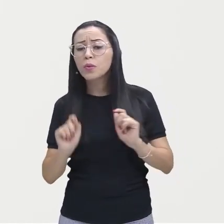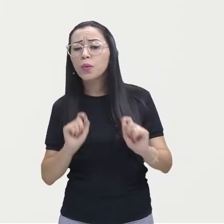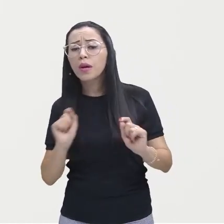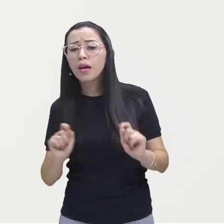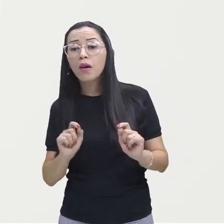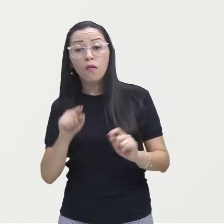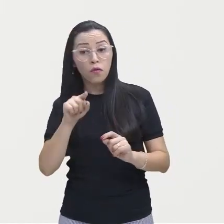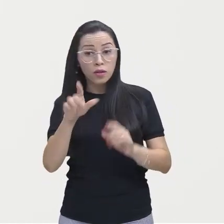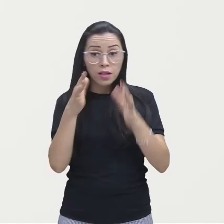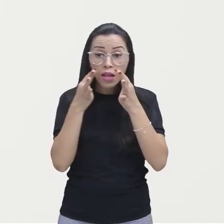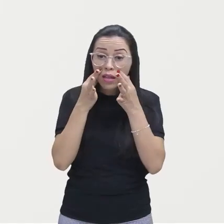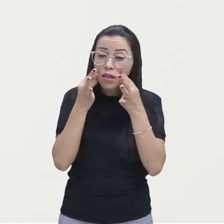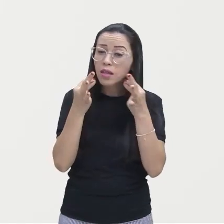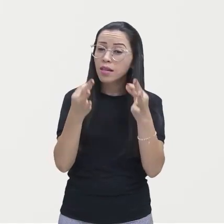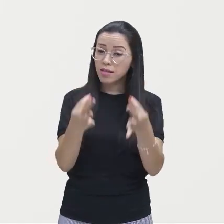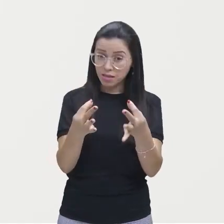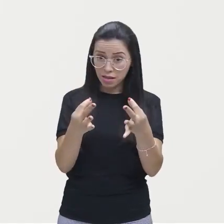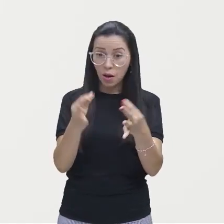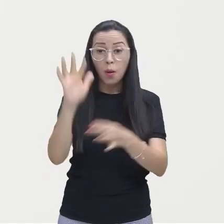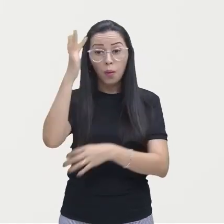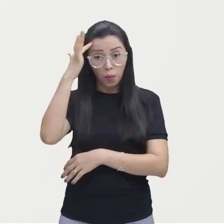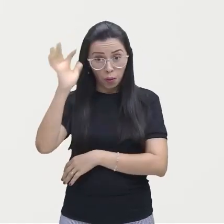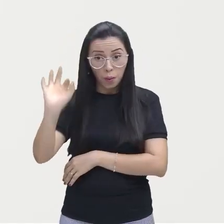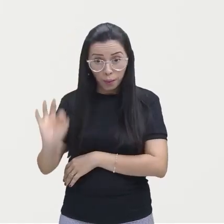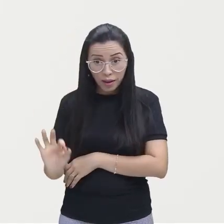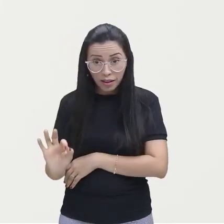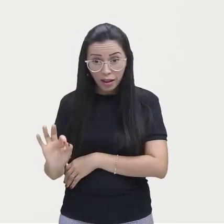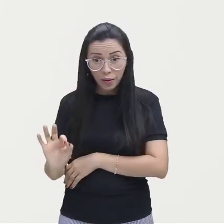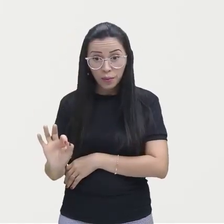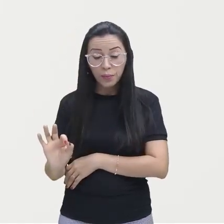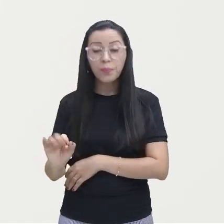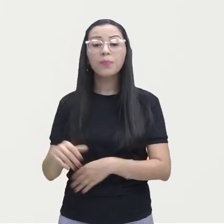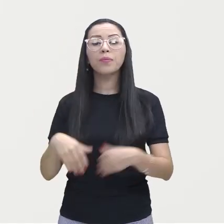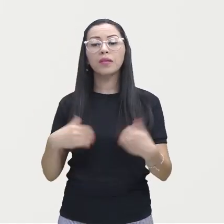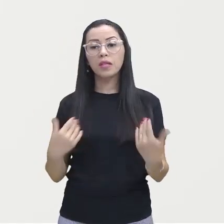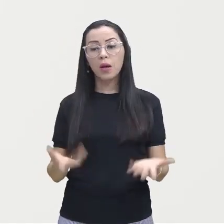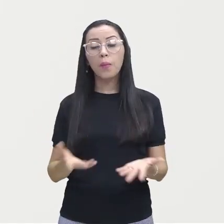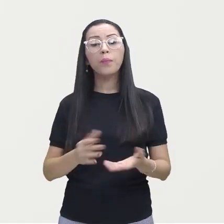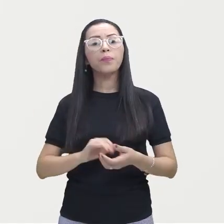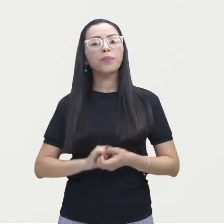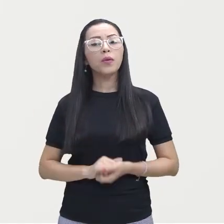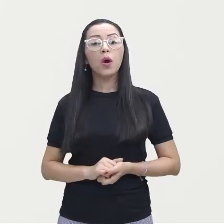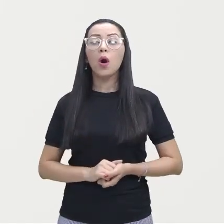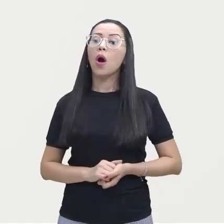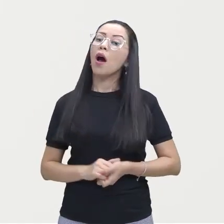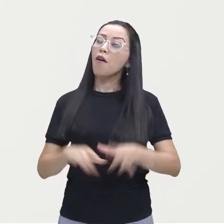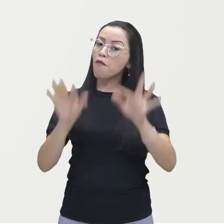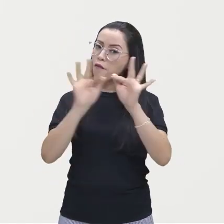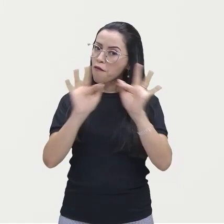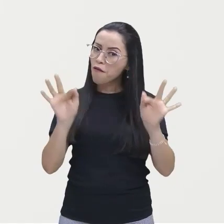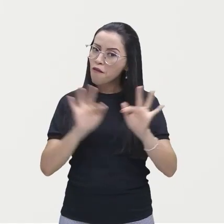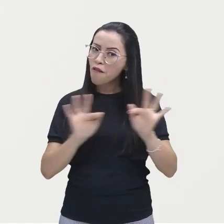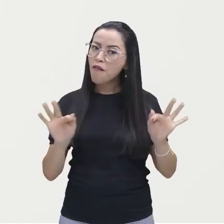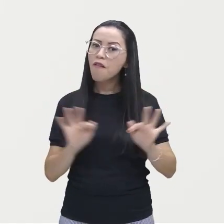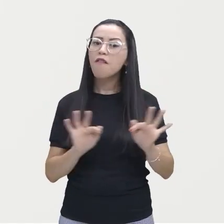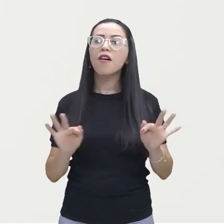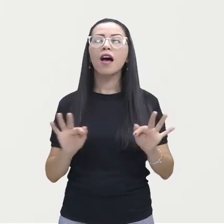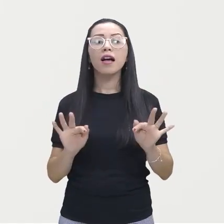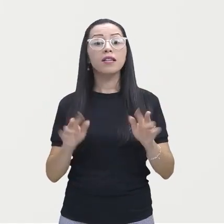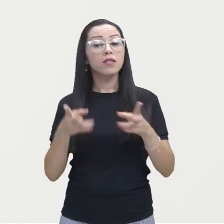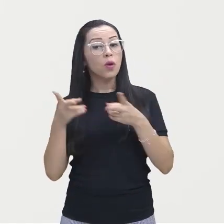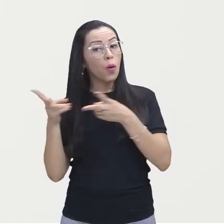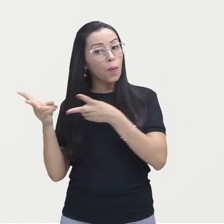atenção? Você compreendeu essa parte da história? Você lembra? Observe as frases e marque a resposta